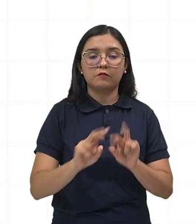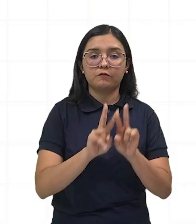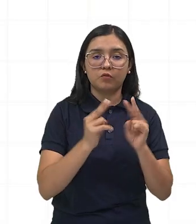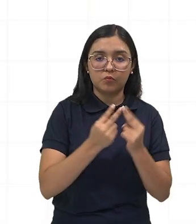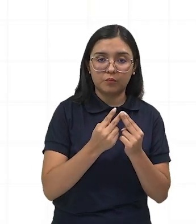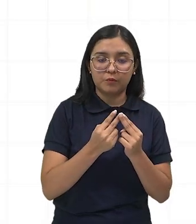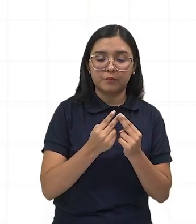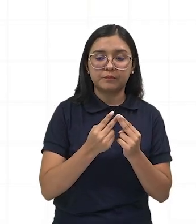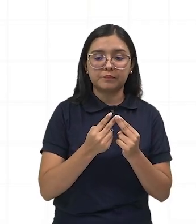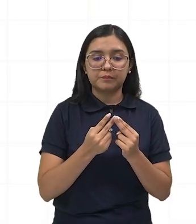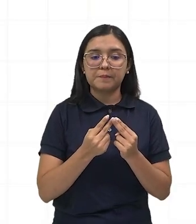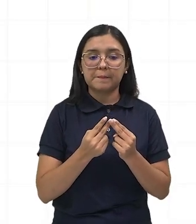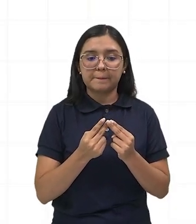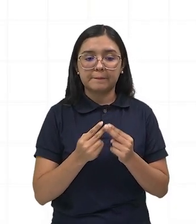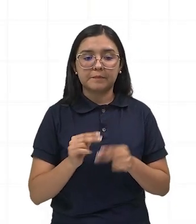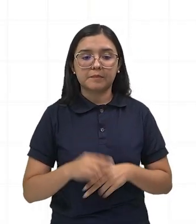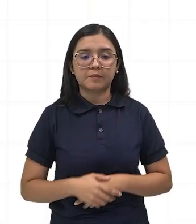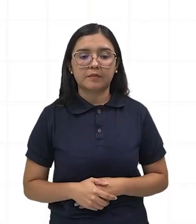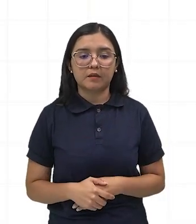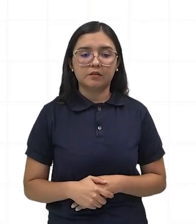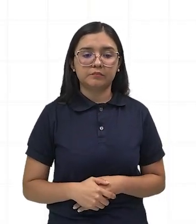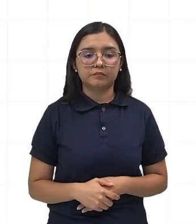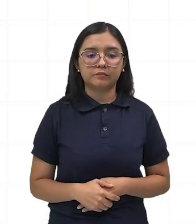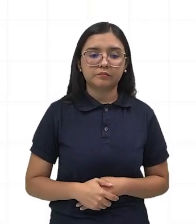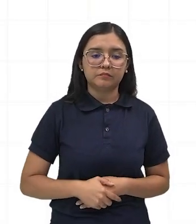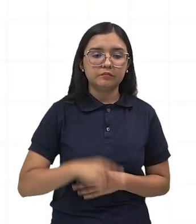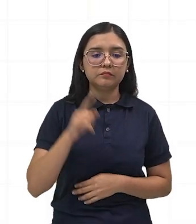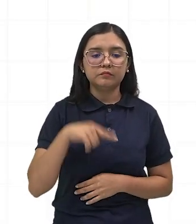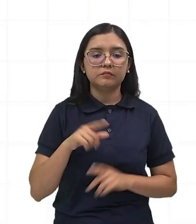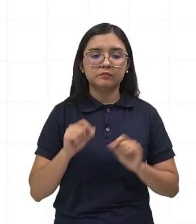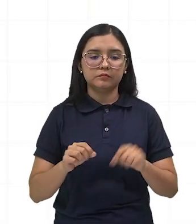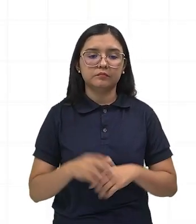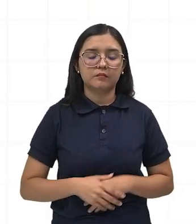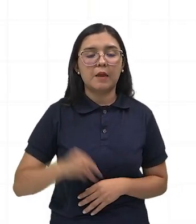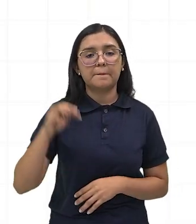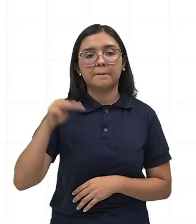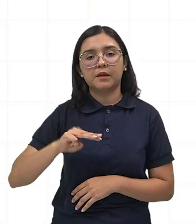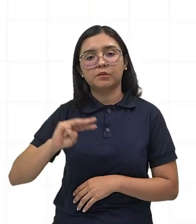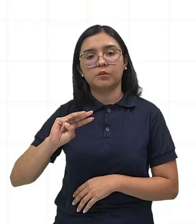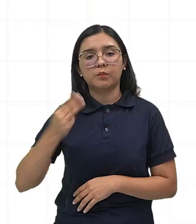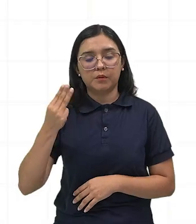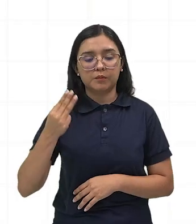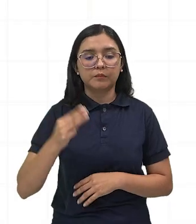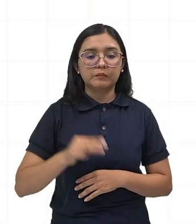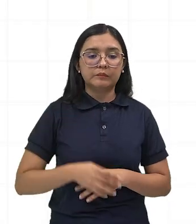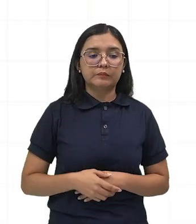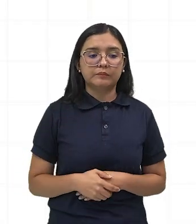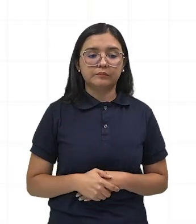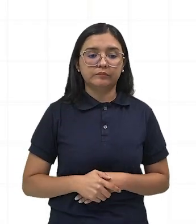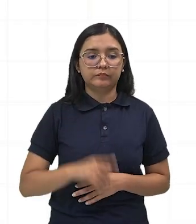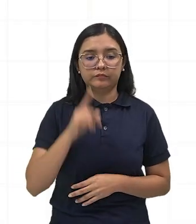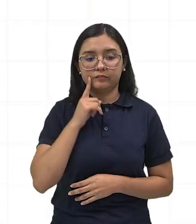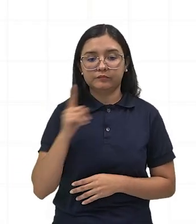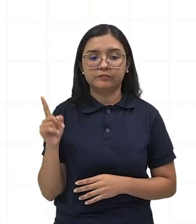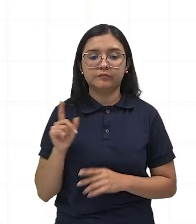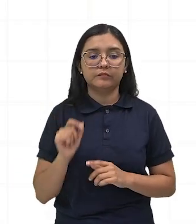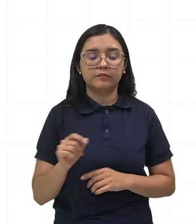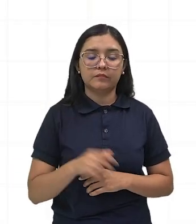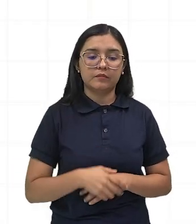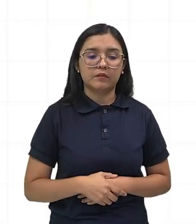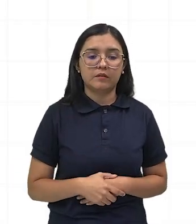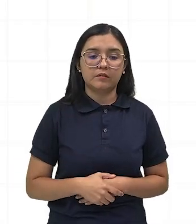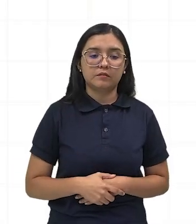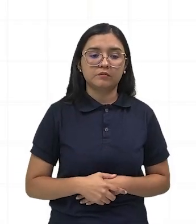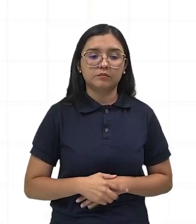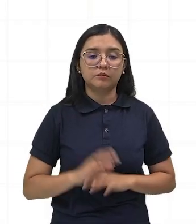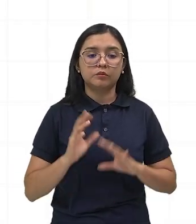volume. Volume, a unidade, ela é metro cúbico. Aqui no nosso caso, a nossa unidade